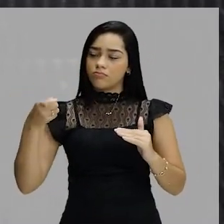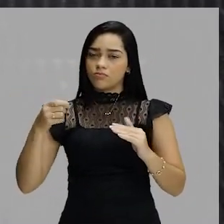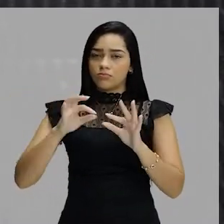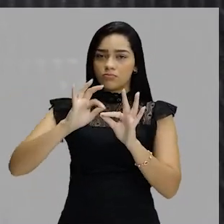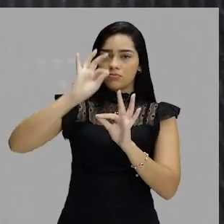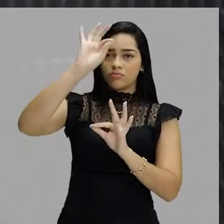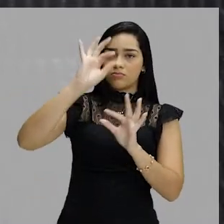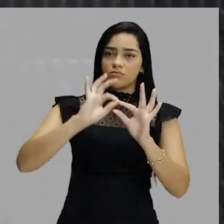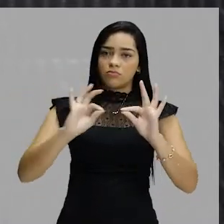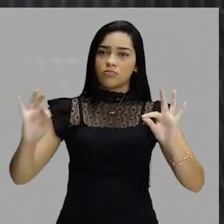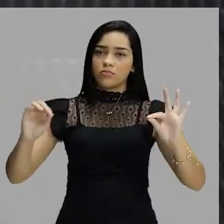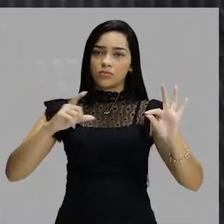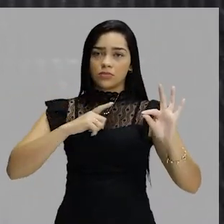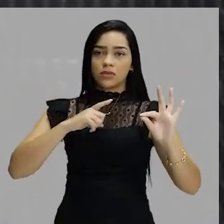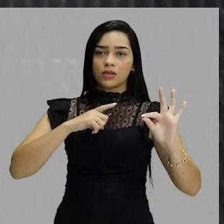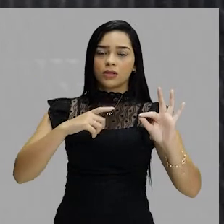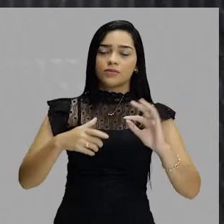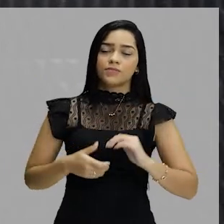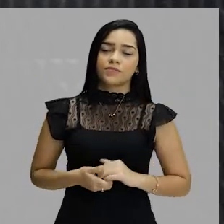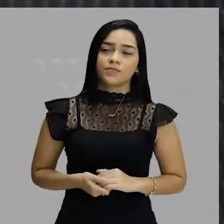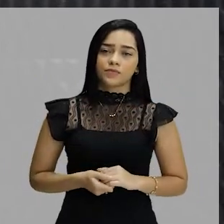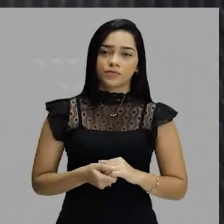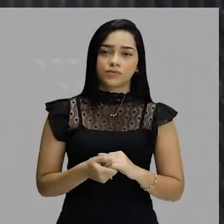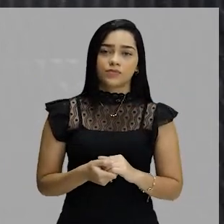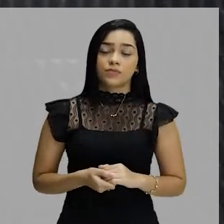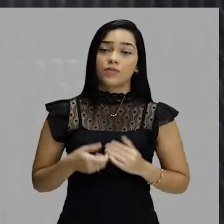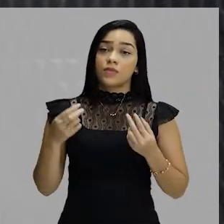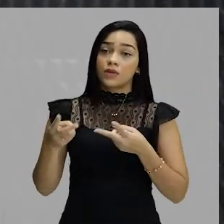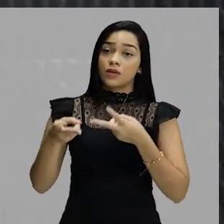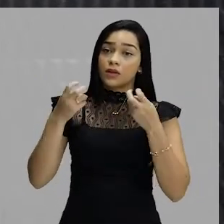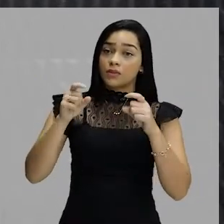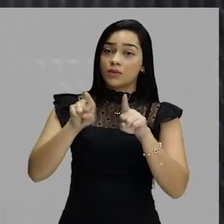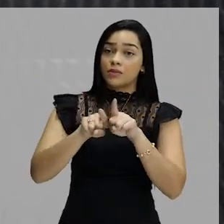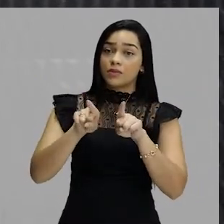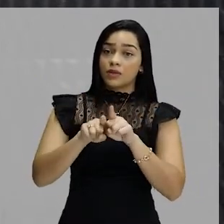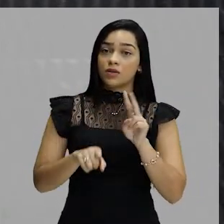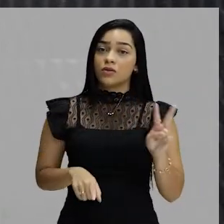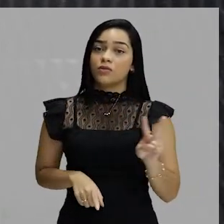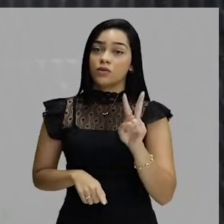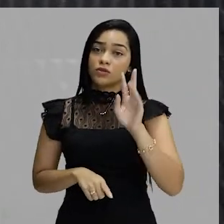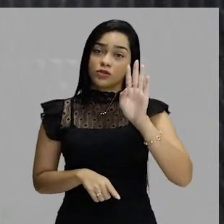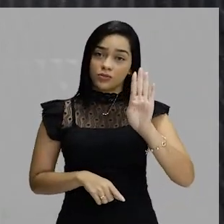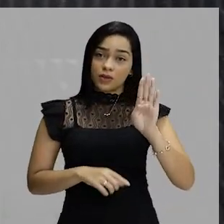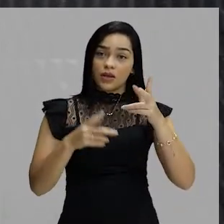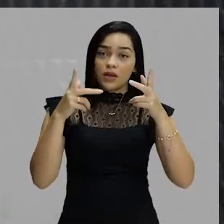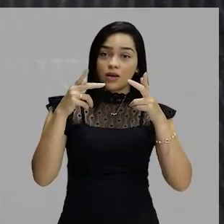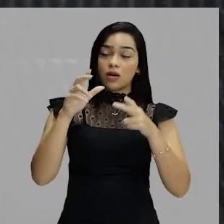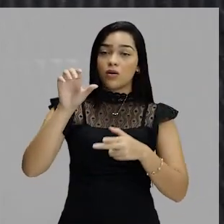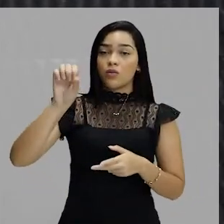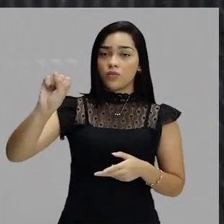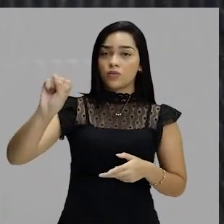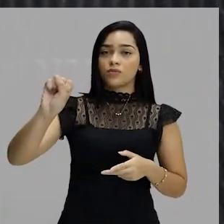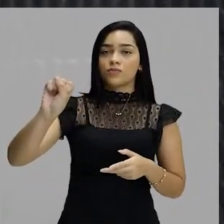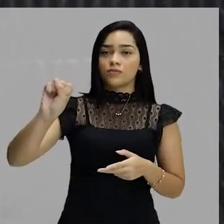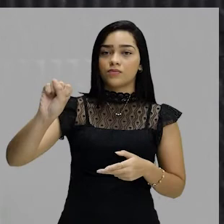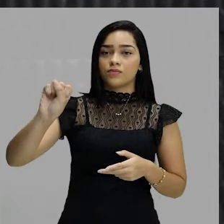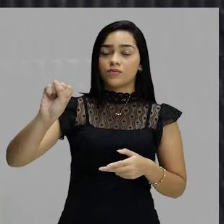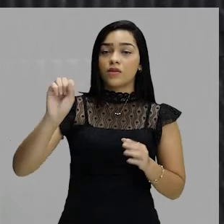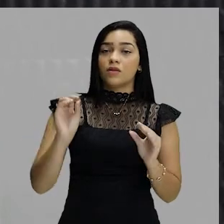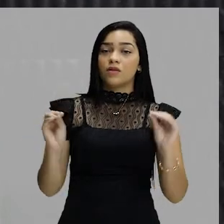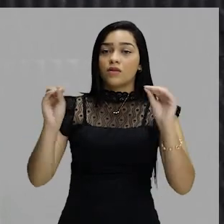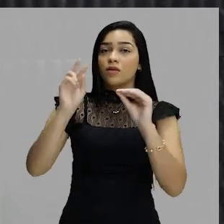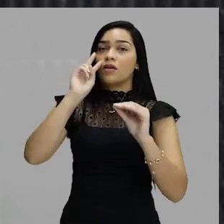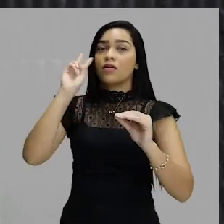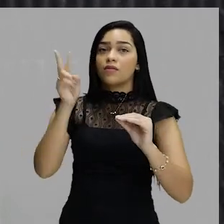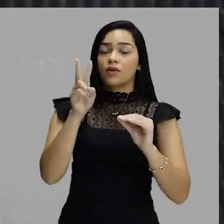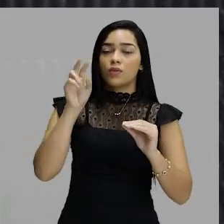pequeno esboço do gráfico dessa função. Olha, perceba que o valor de b é 8. Então você vai aqui, ó, localizar